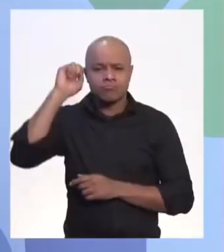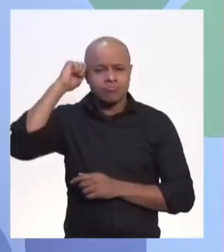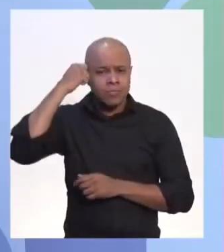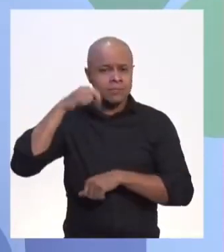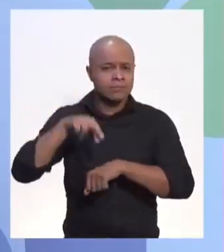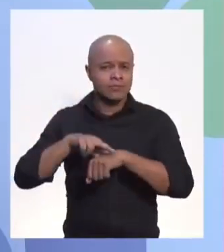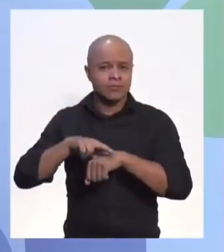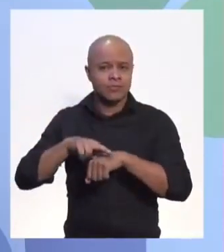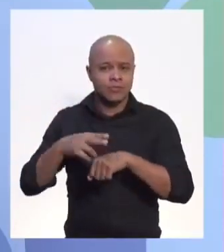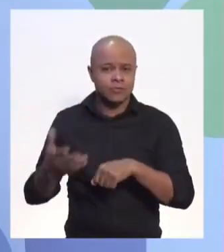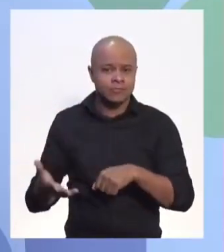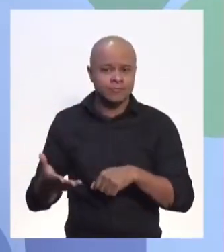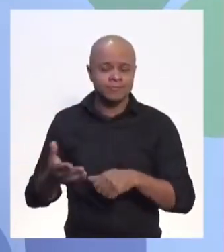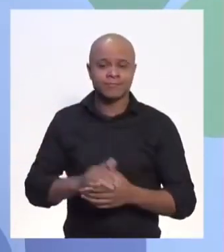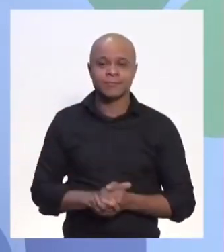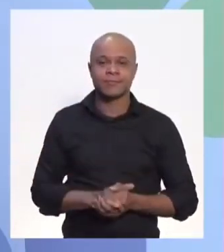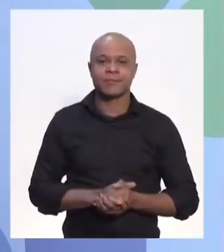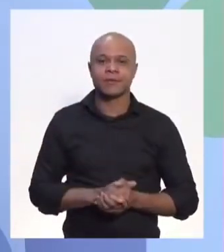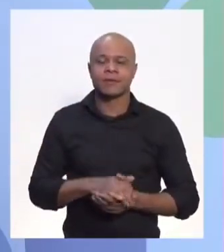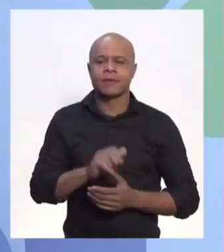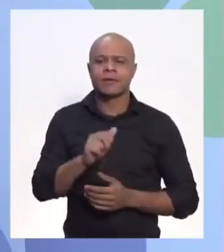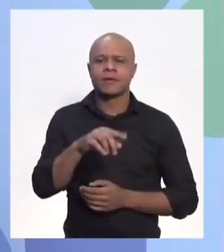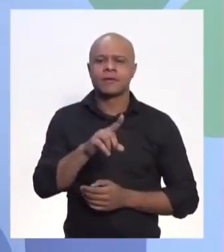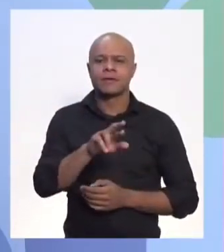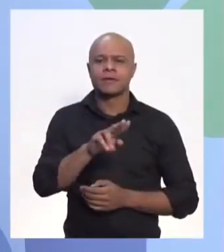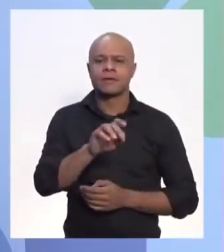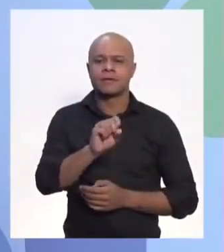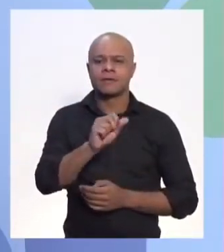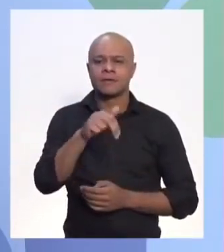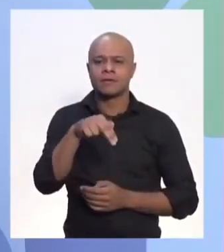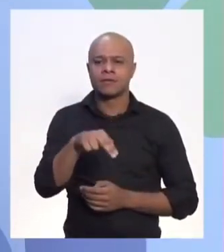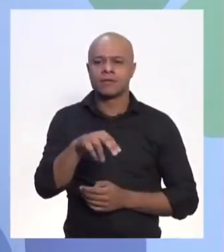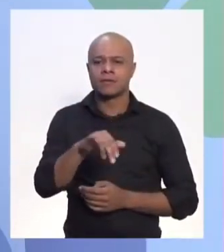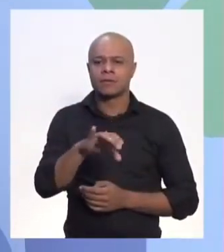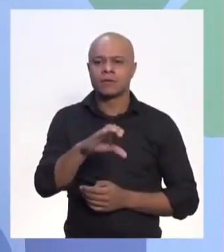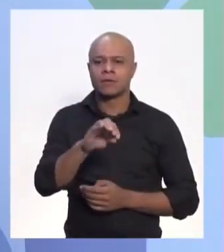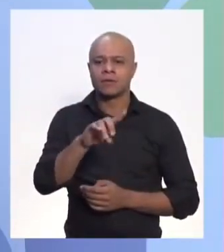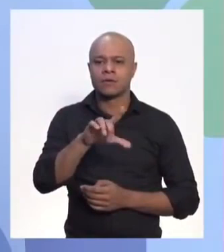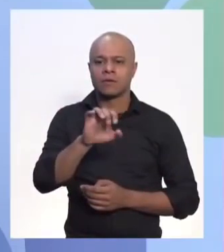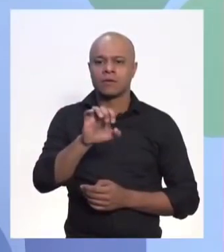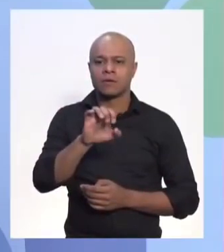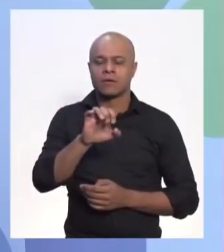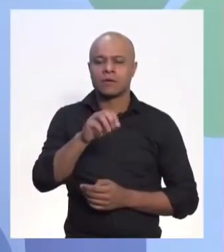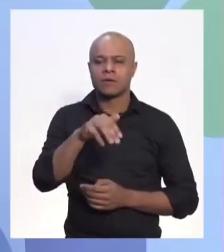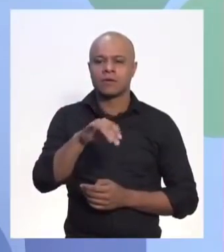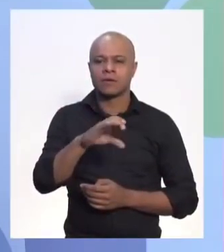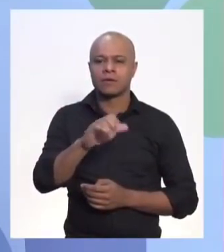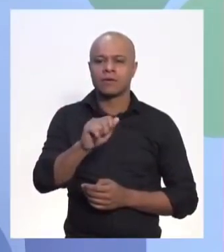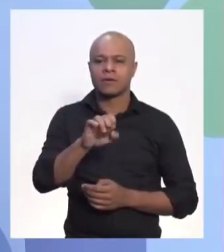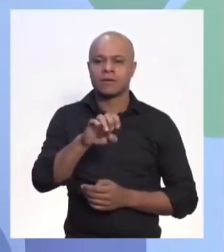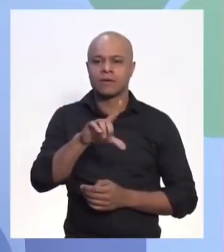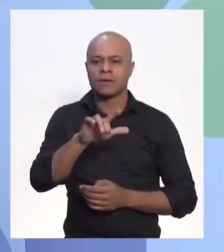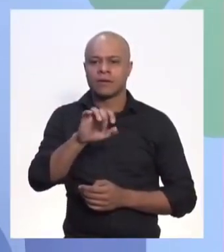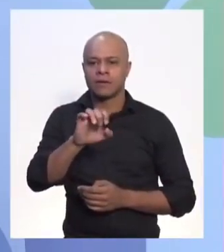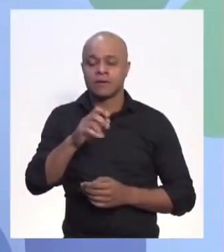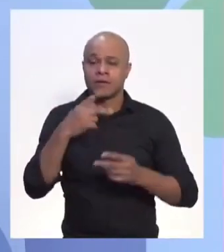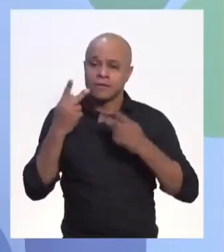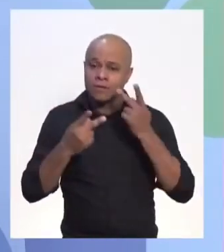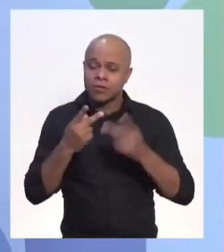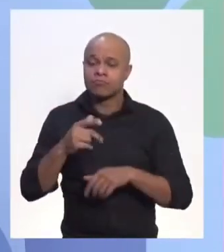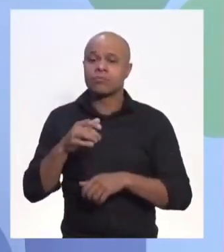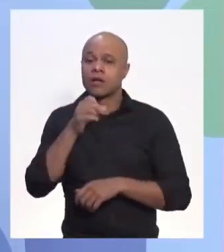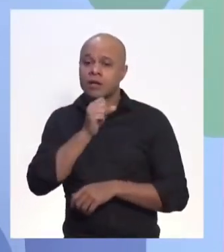A Anderson, Nicole, Micaele, Heitor e Matheus, laranja e azul.